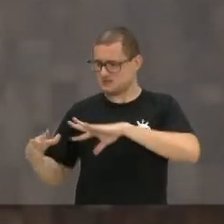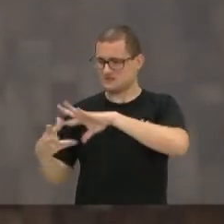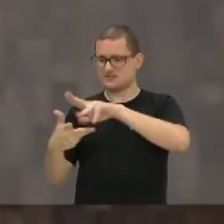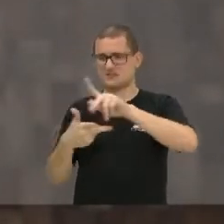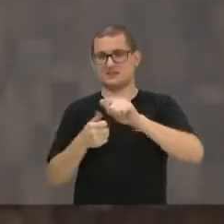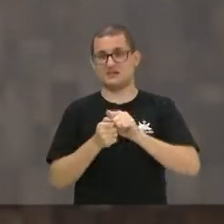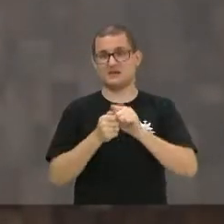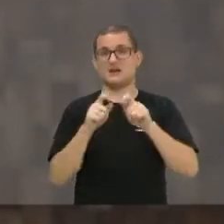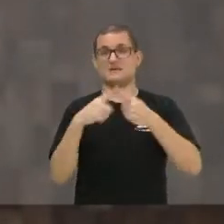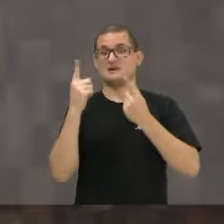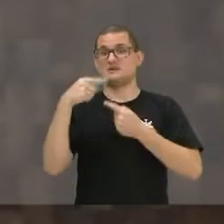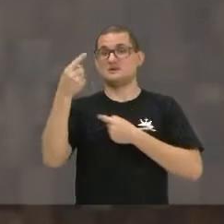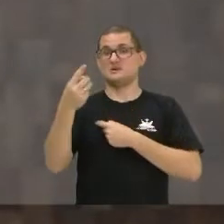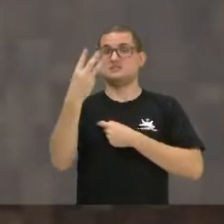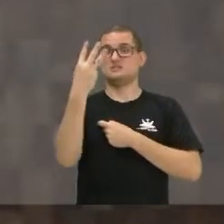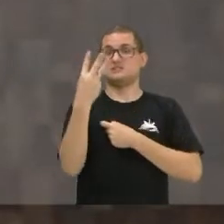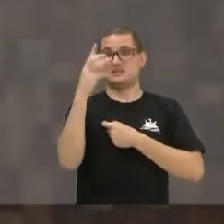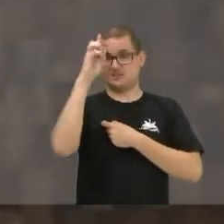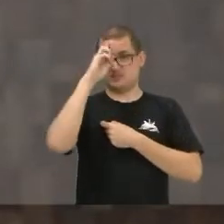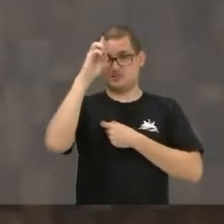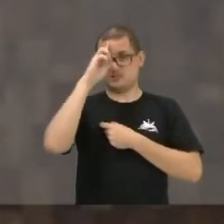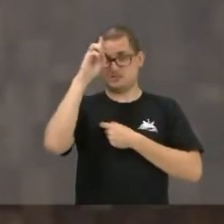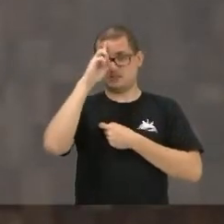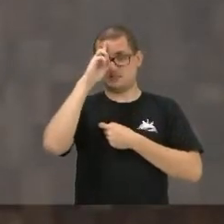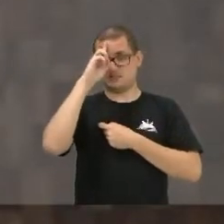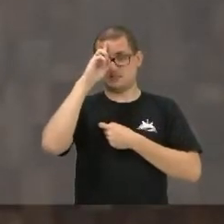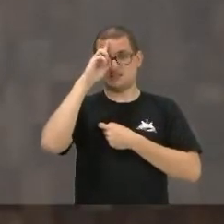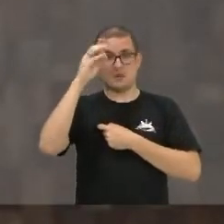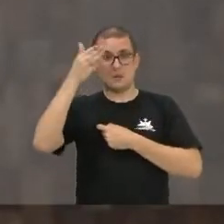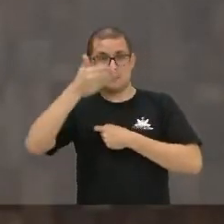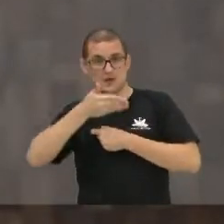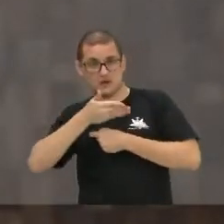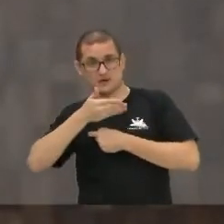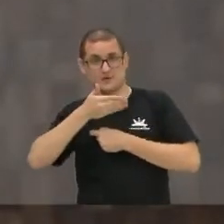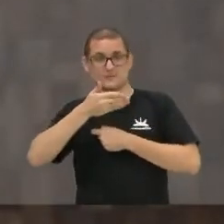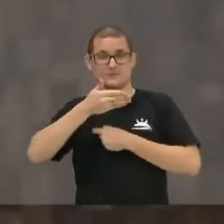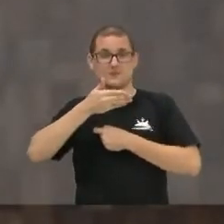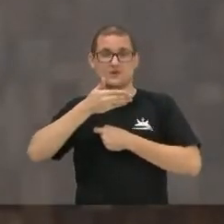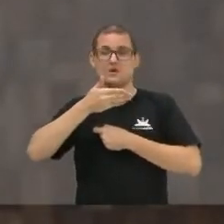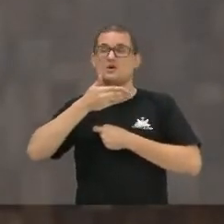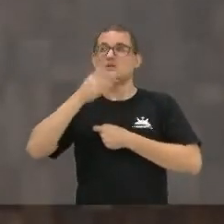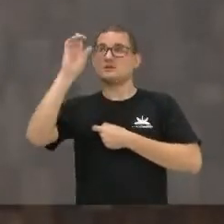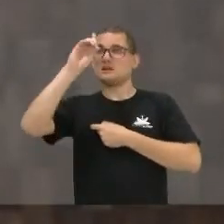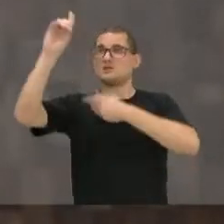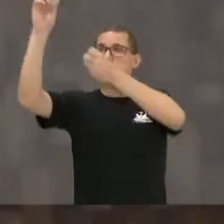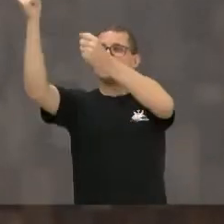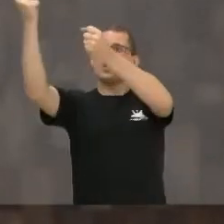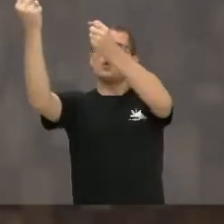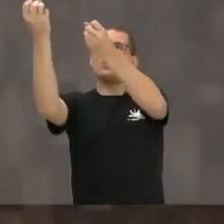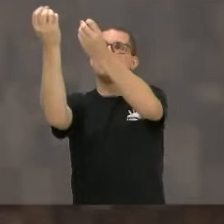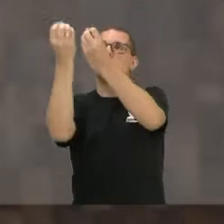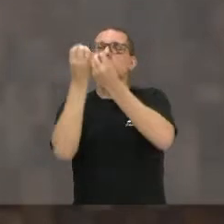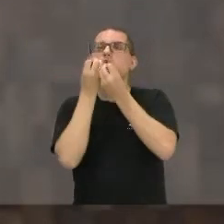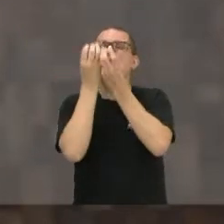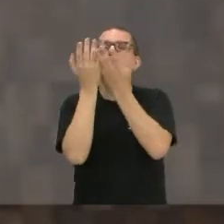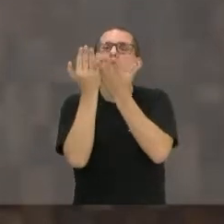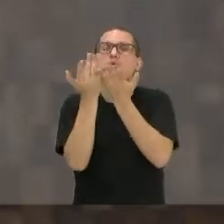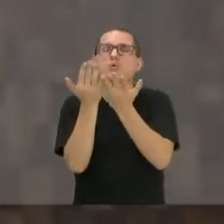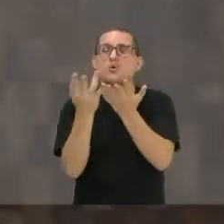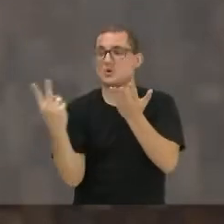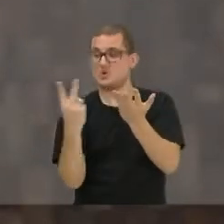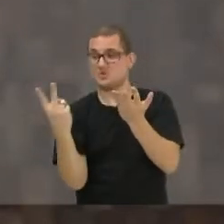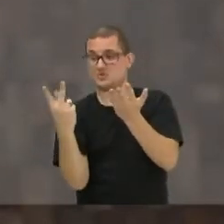um sopro de vida vindo de deus penetrou e eles se puseram em pé